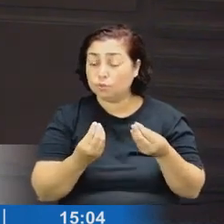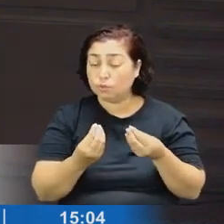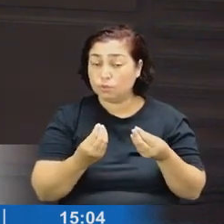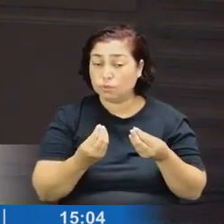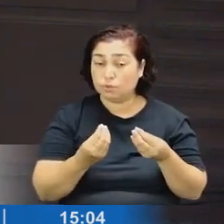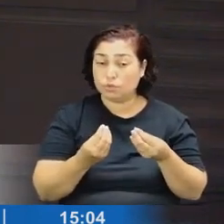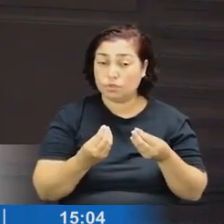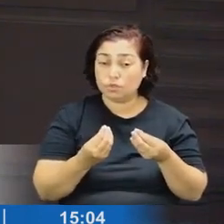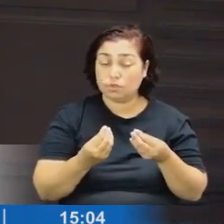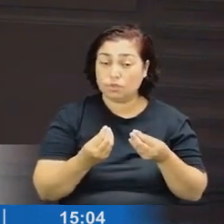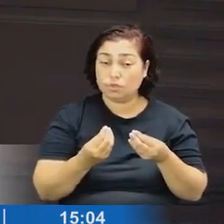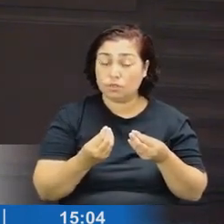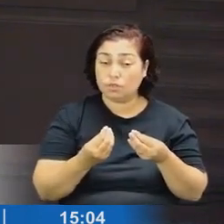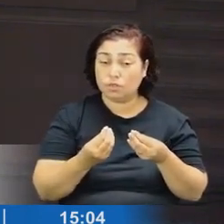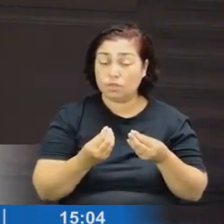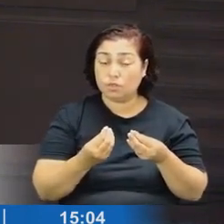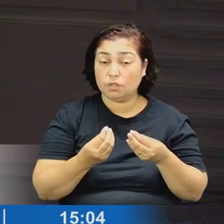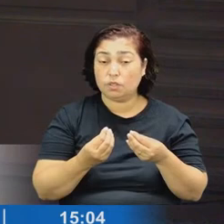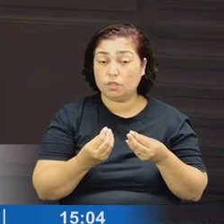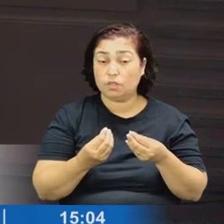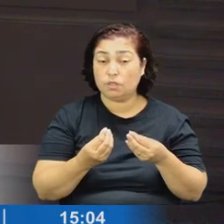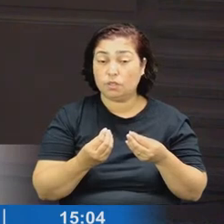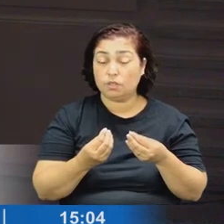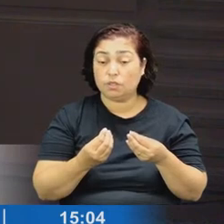isso é um sinal